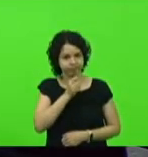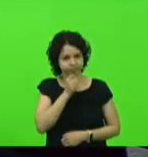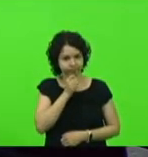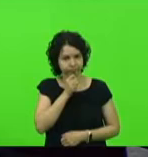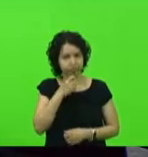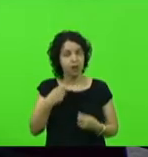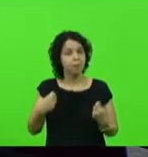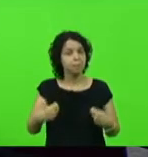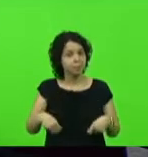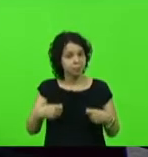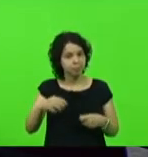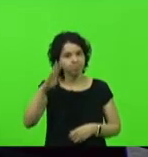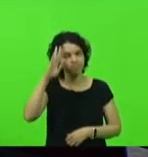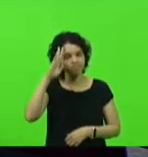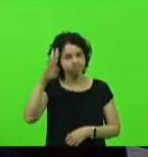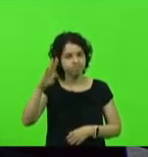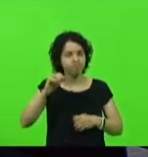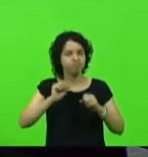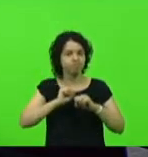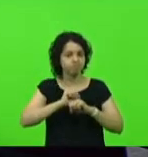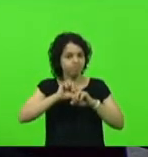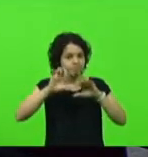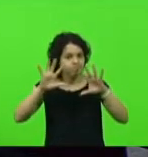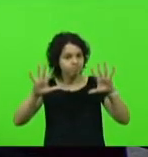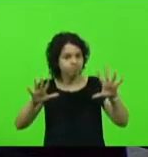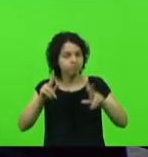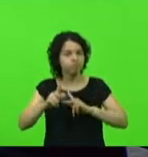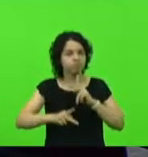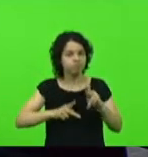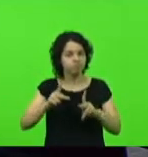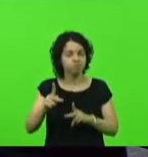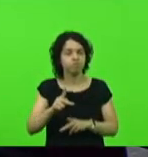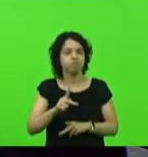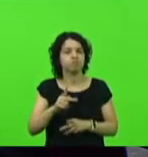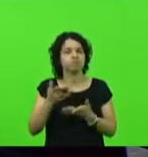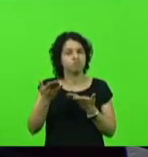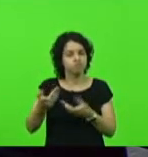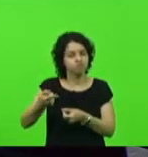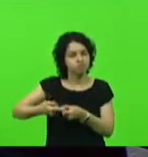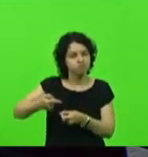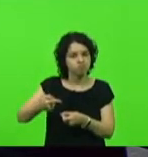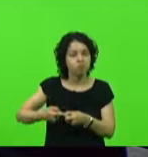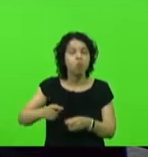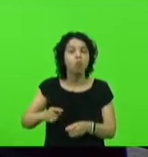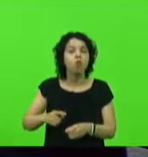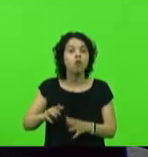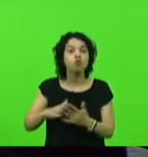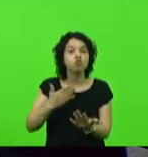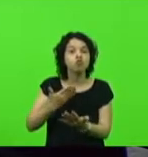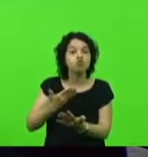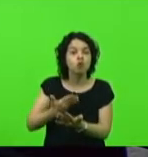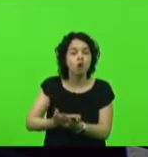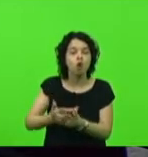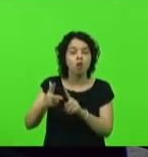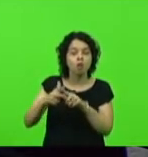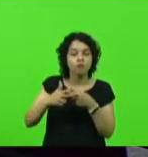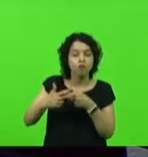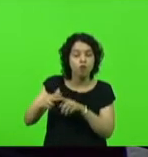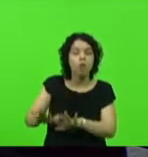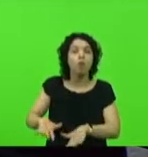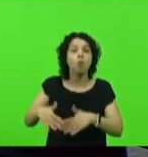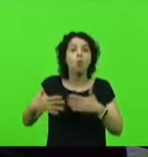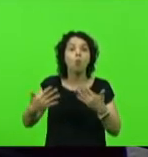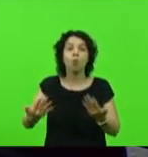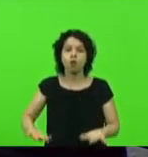esclareça para a população de Guabiruba quando que essa escola vai receber as melhorias necessárias, porque já se